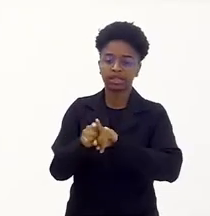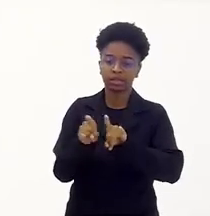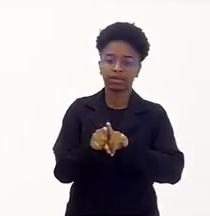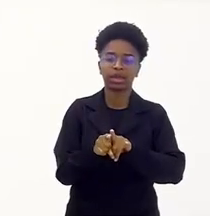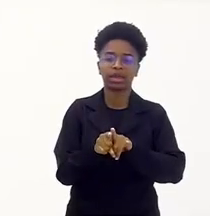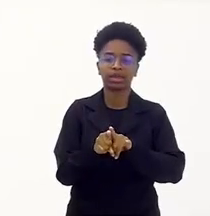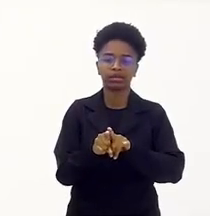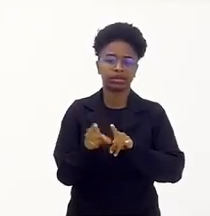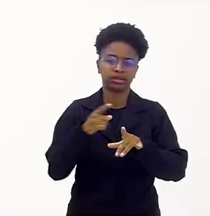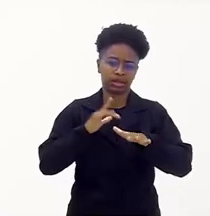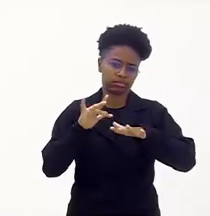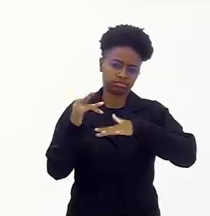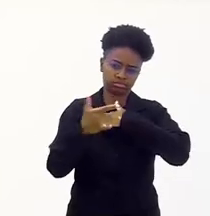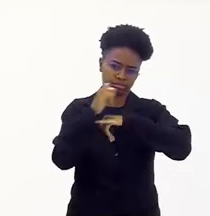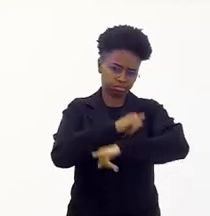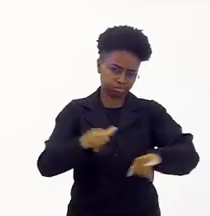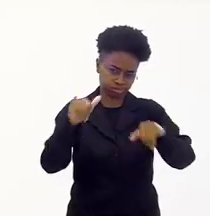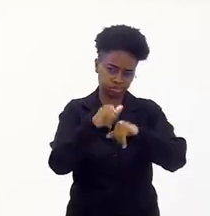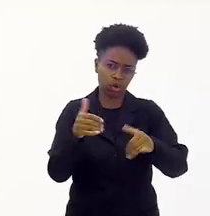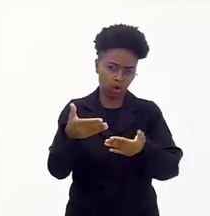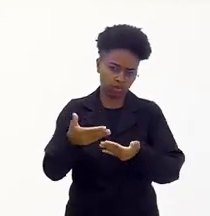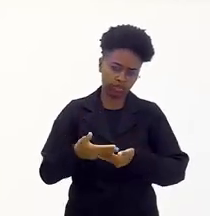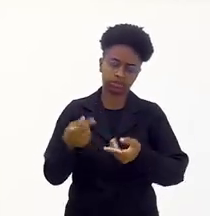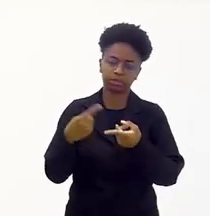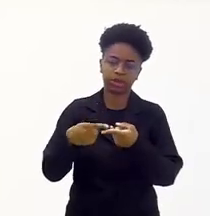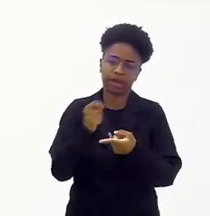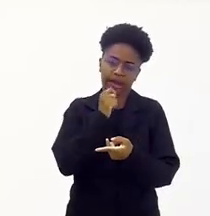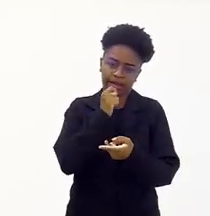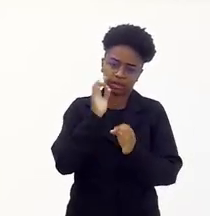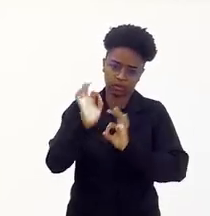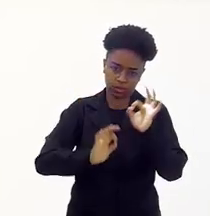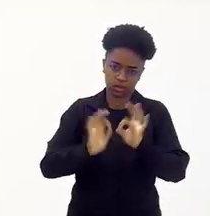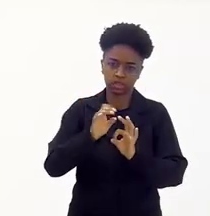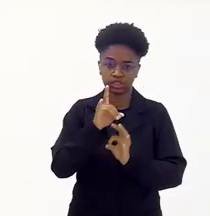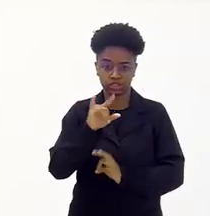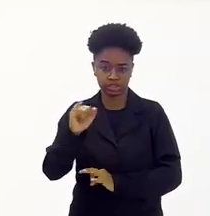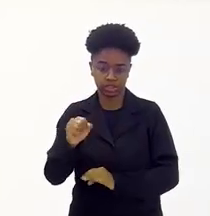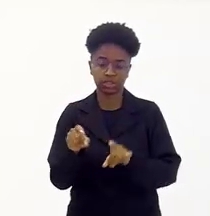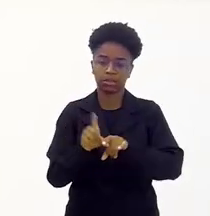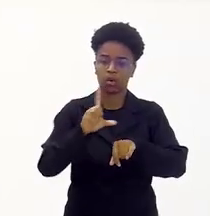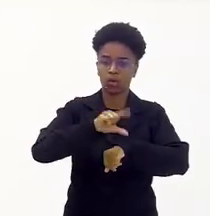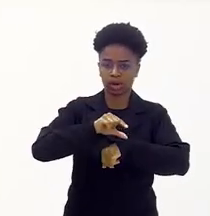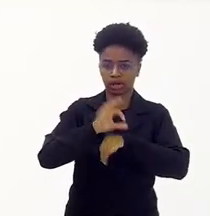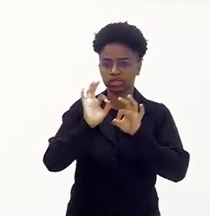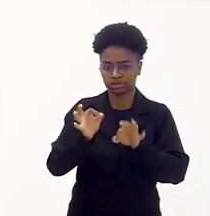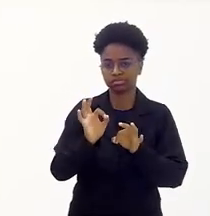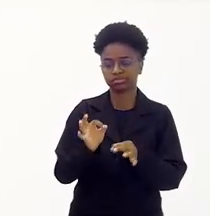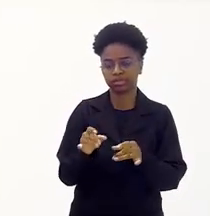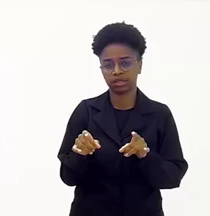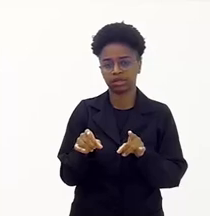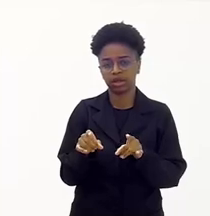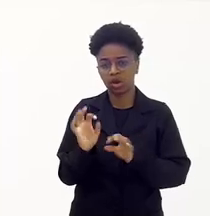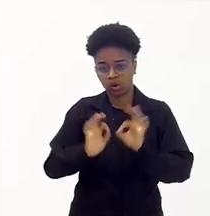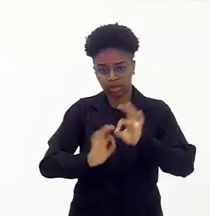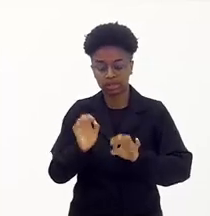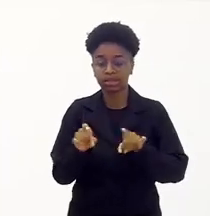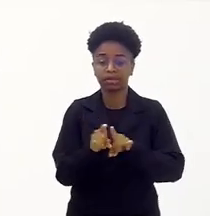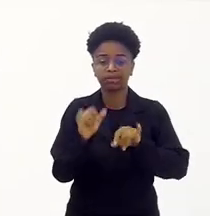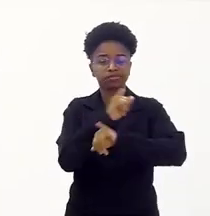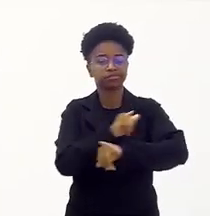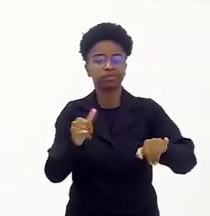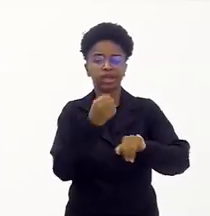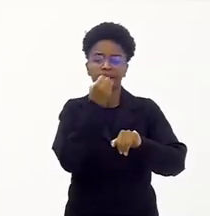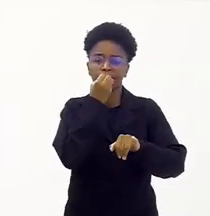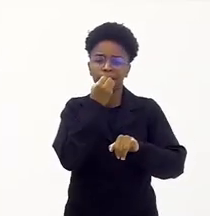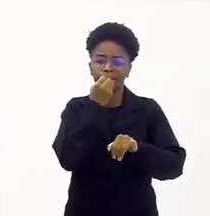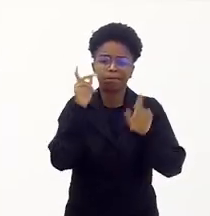vamos fazer via mídia o convite, porque ainda está definindo a data. E a data já tem o horário. E aí todos. E